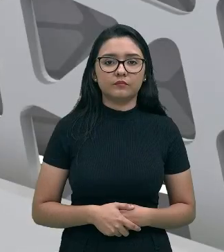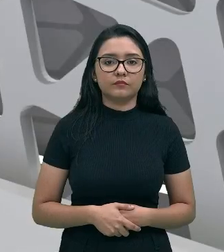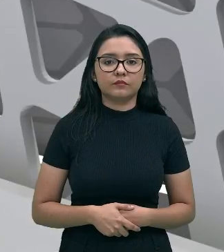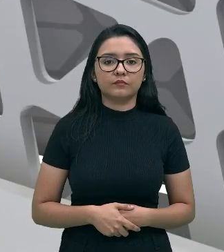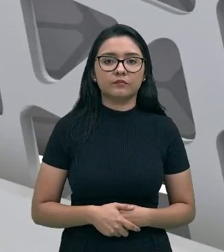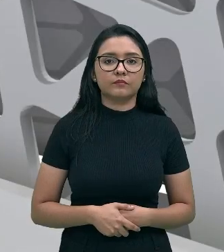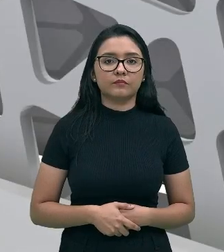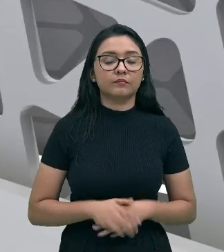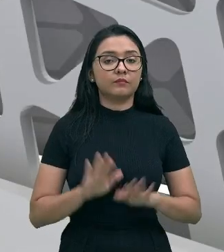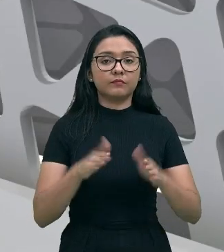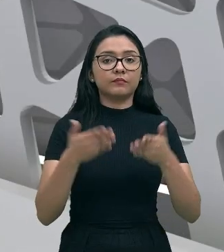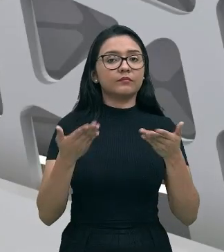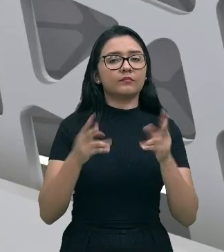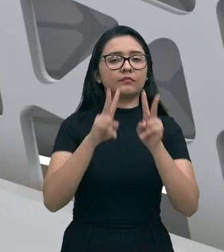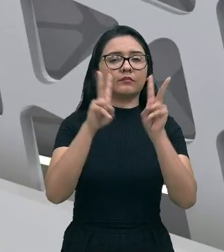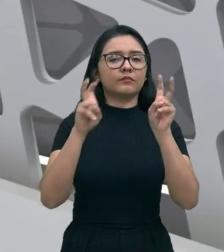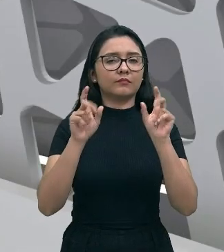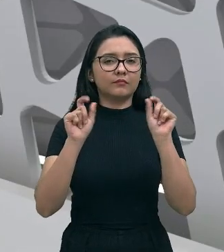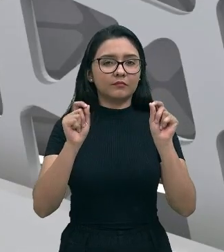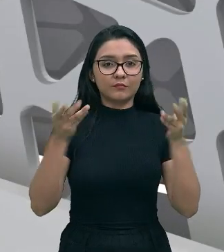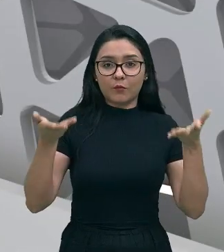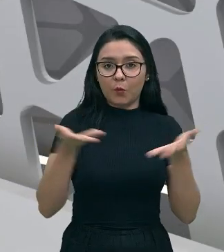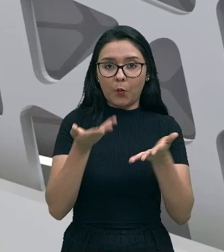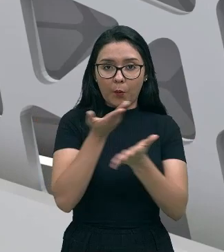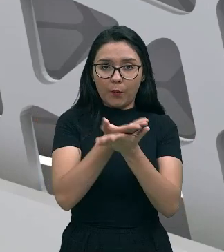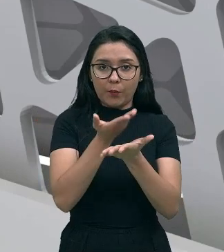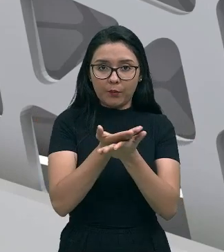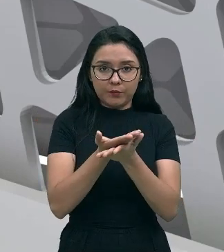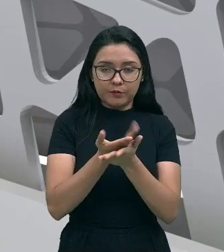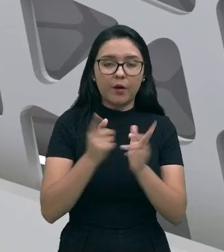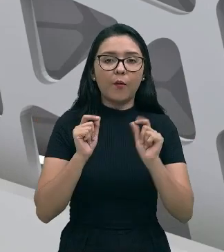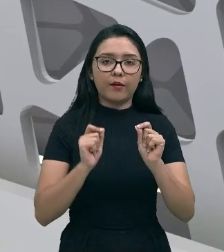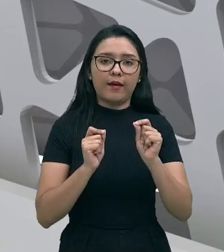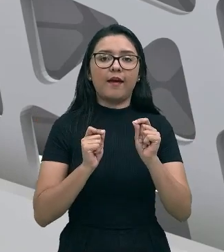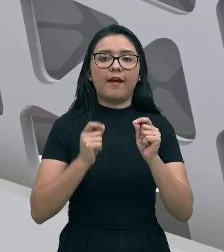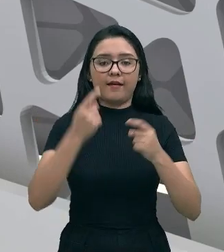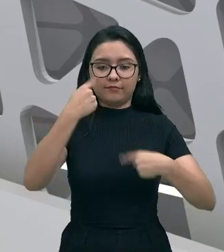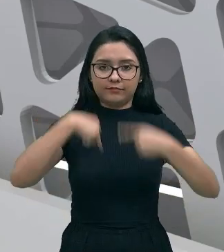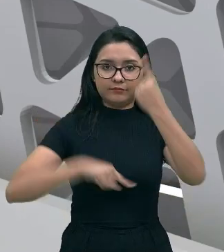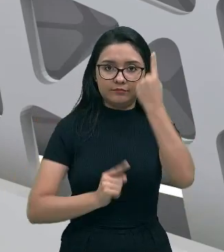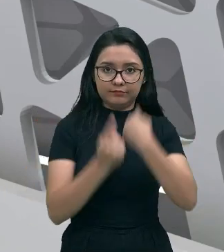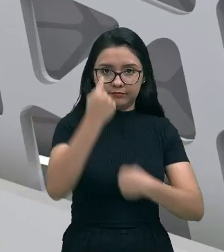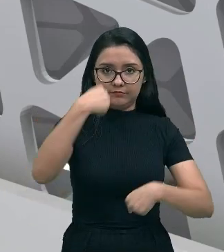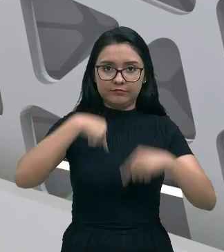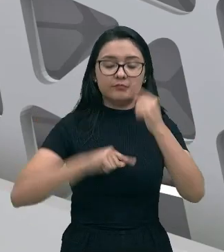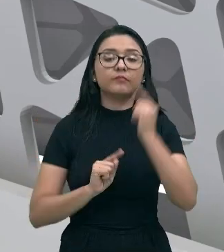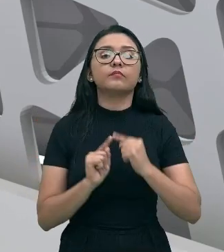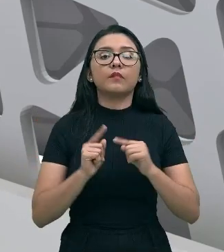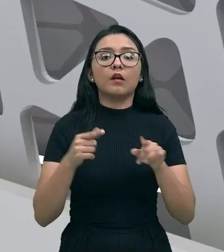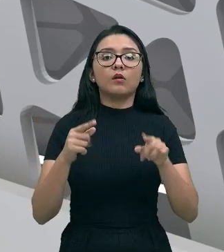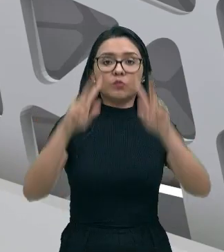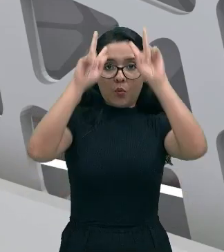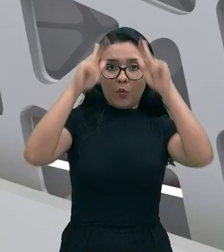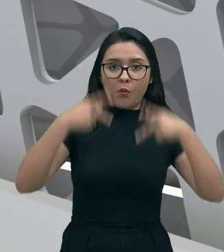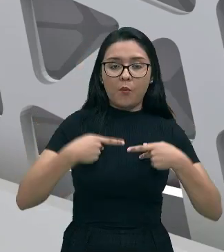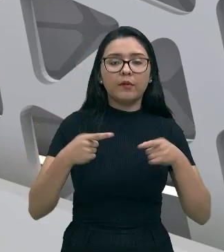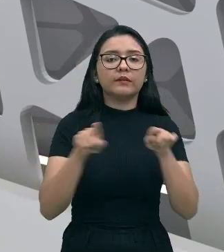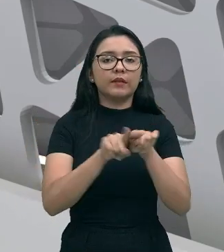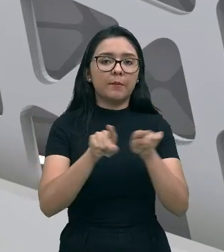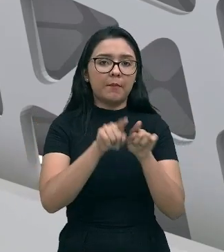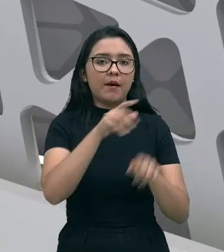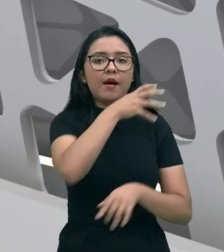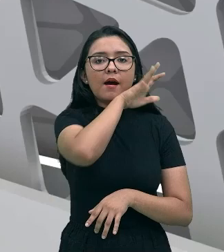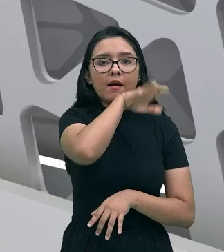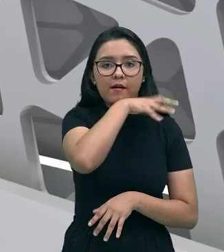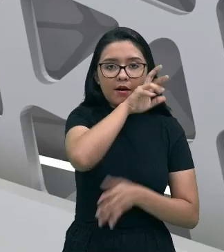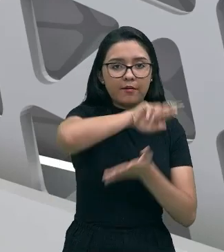Então a gente vai falar sobre o sistema circulatório. Vamos falar do sistema circulatório dos seres humanos e de outros seres vivos também, para a